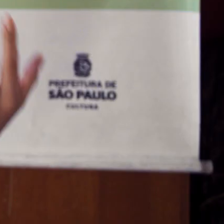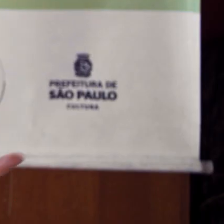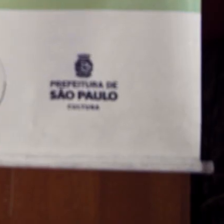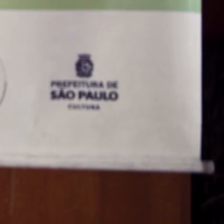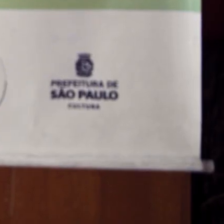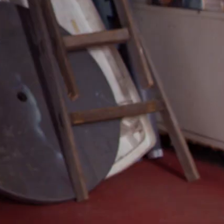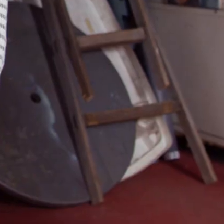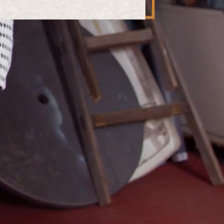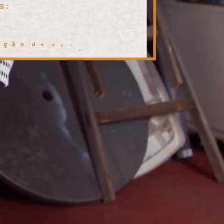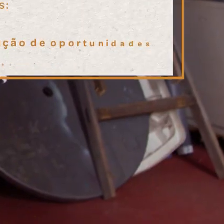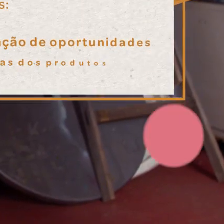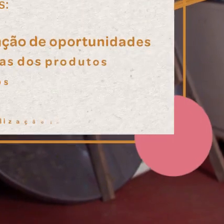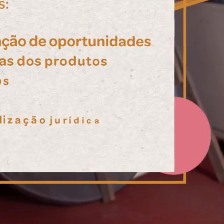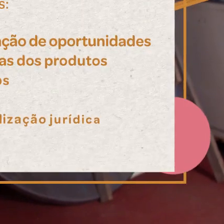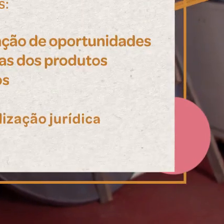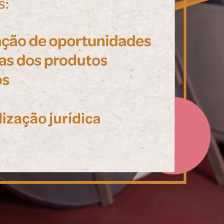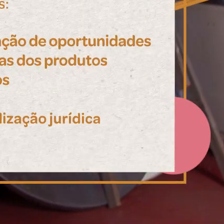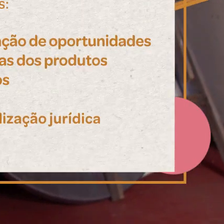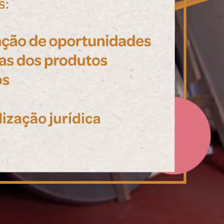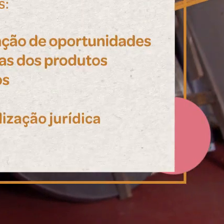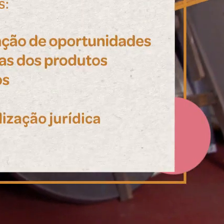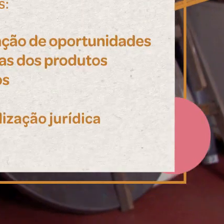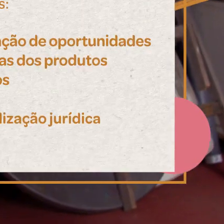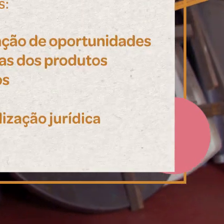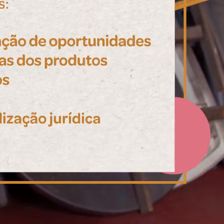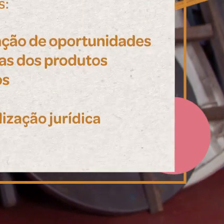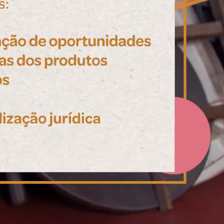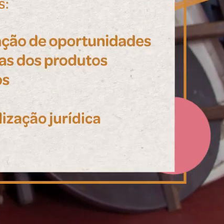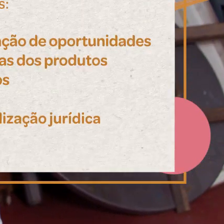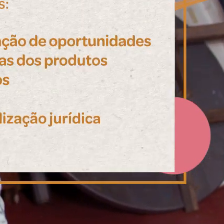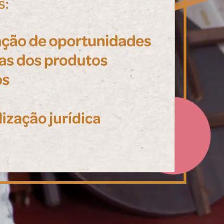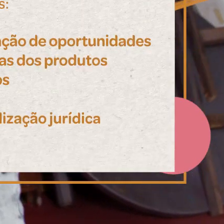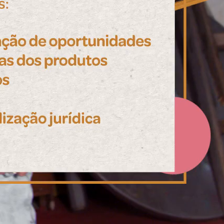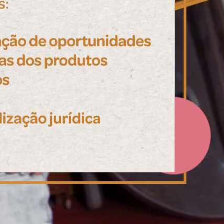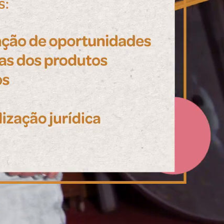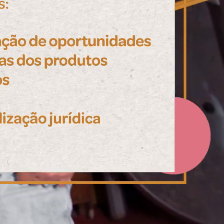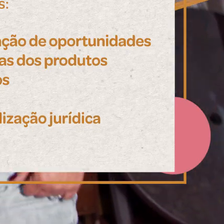Oiá e o nosso grupo. O Grupo Sucatas Ambulantes é um grupo de cultura popular que atua na